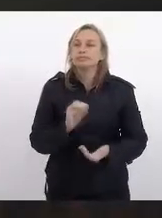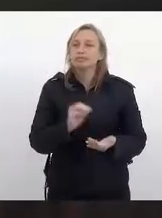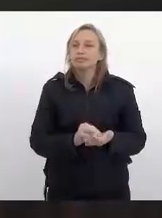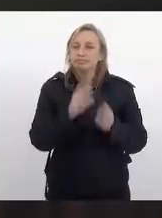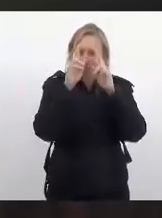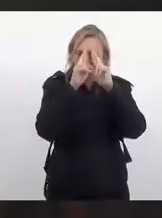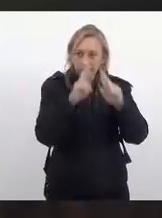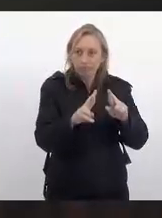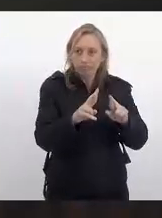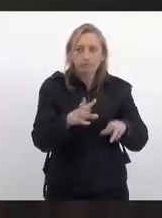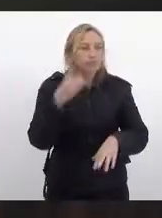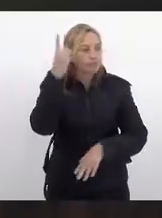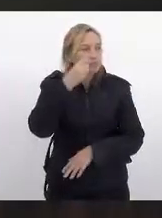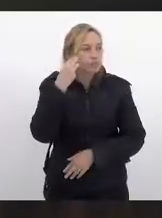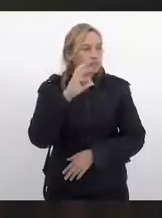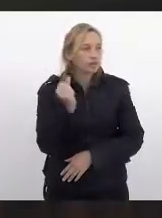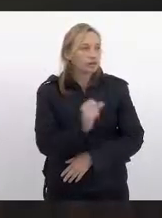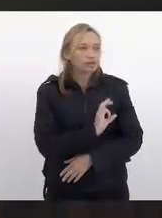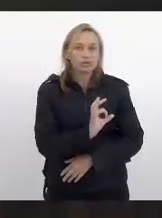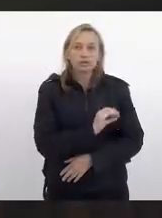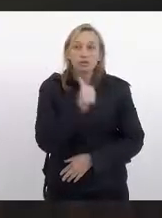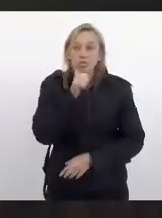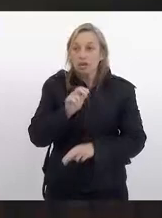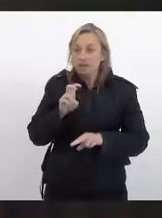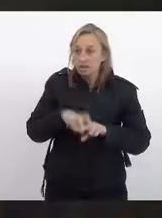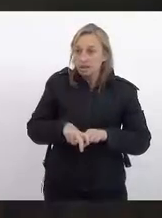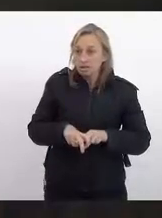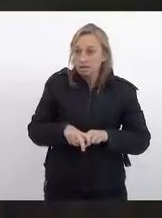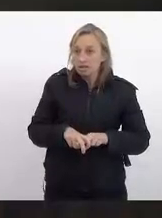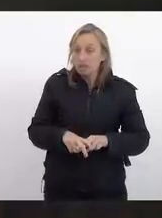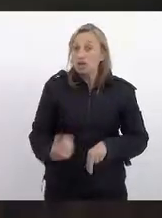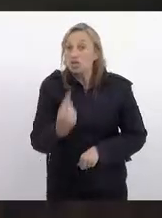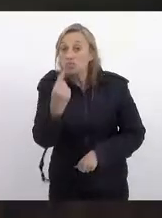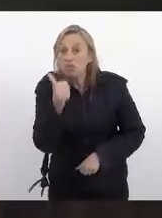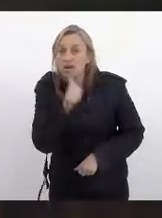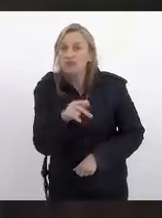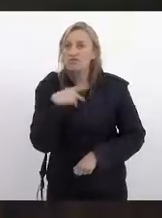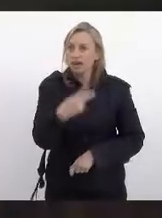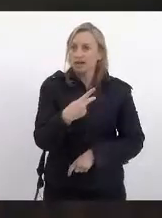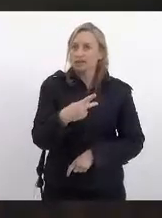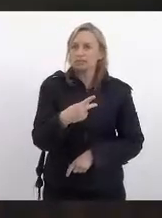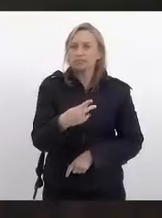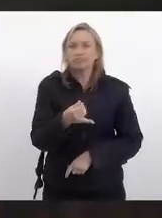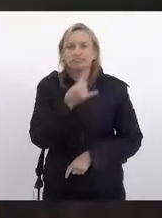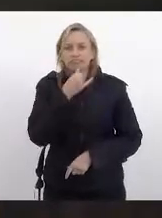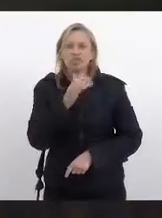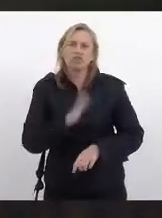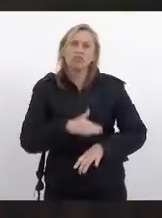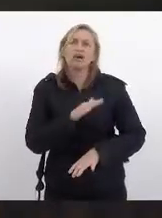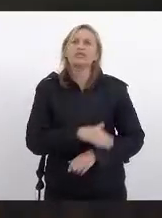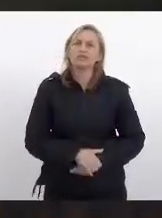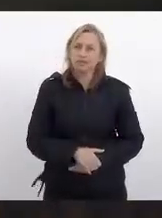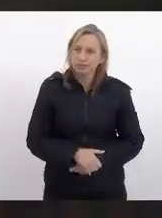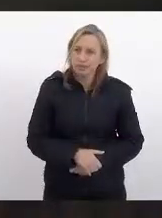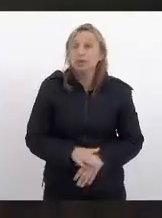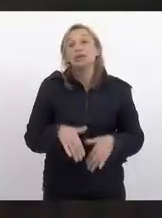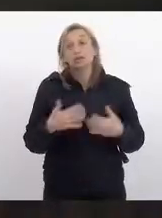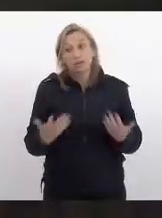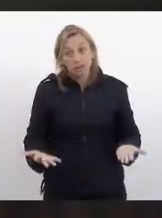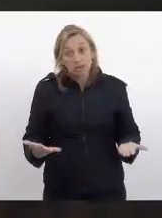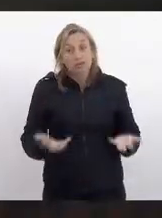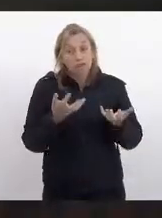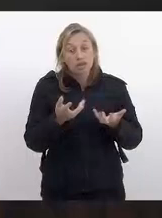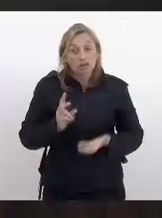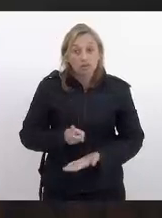falta de respeito deputada Martha Rocha por ser uma mulher sentada e vindo da boca de uma mulher é o mais triste ainda então